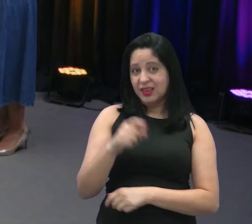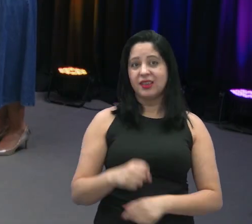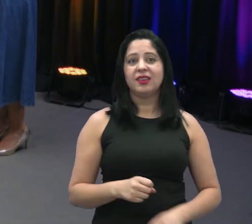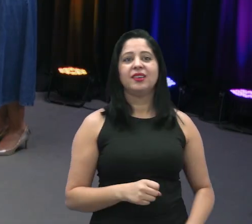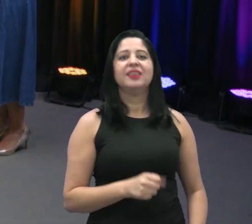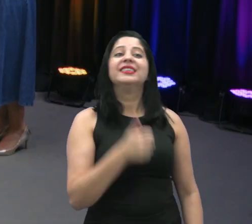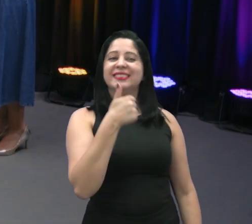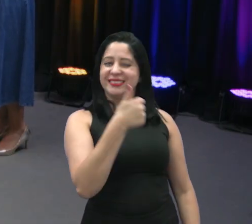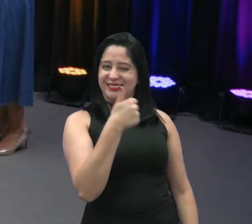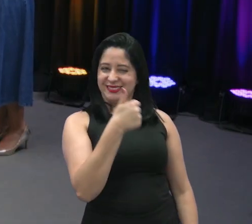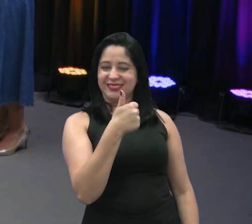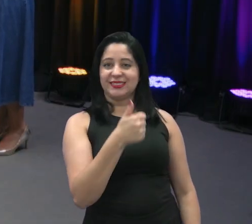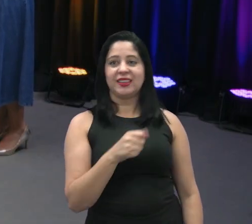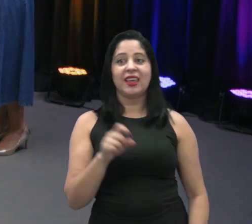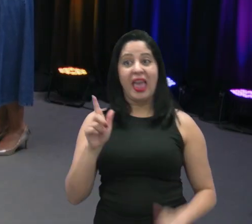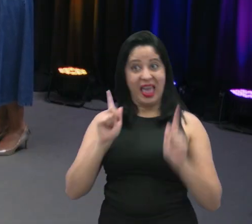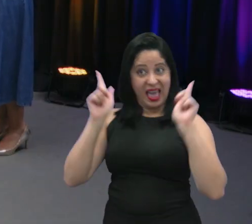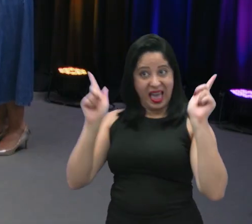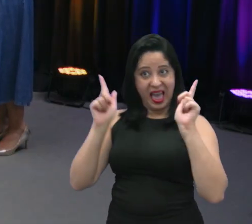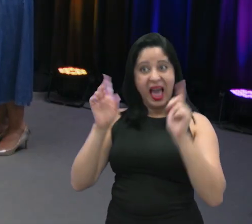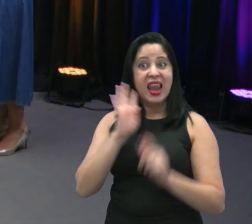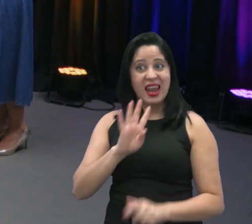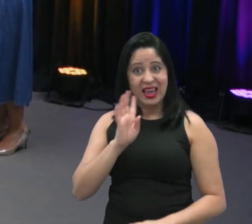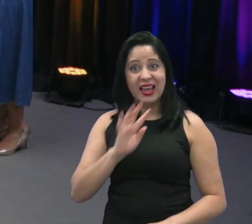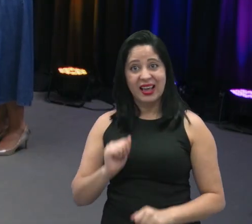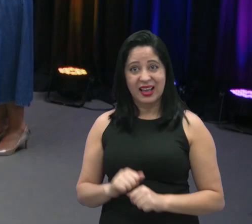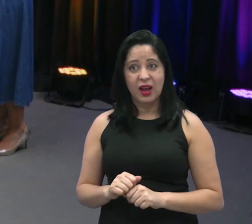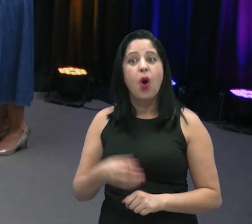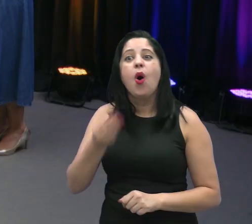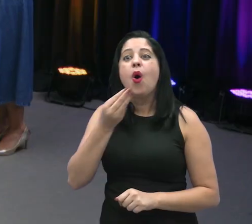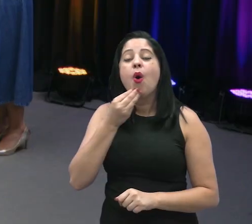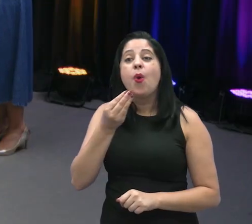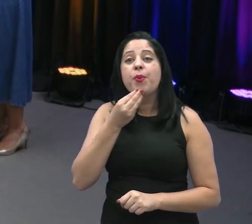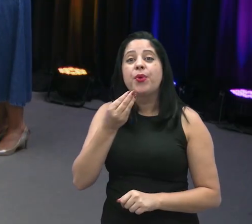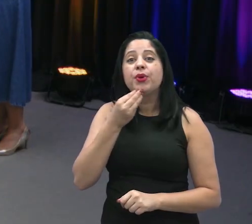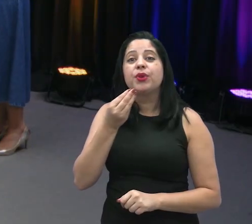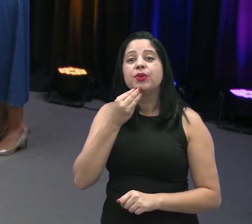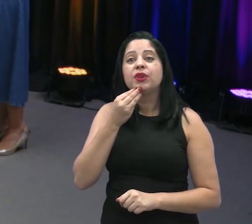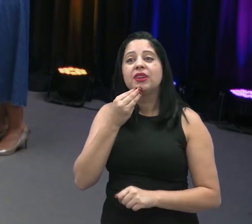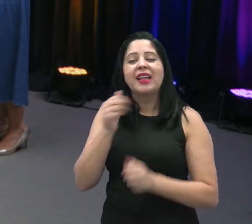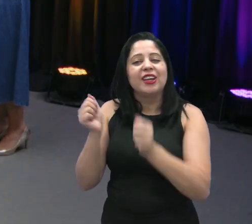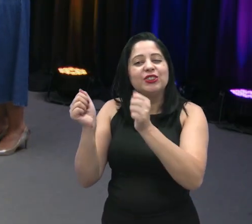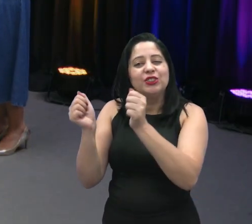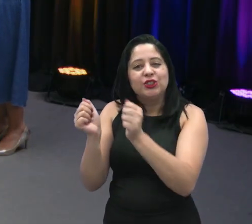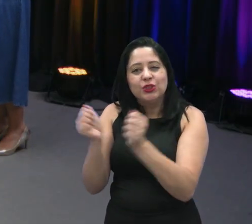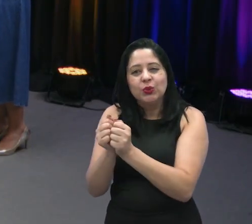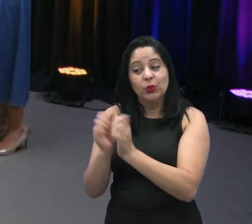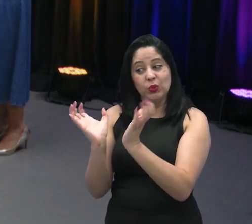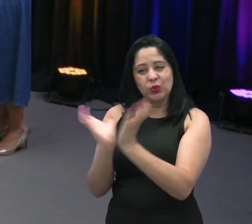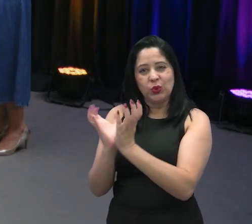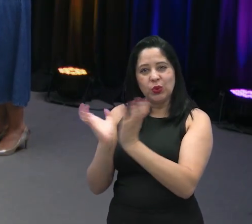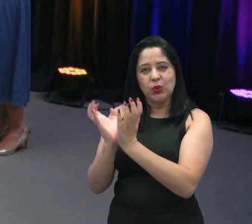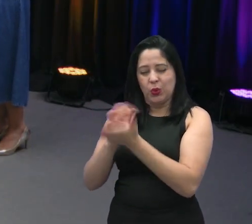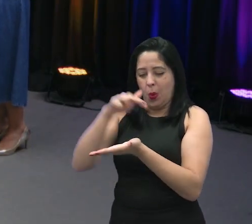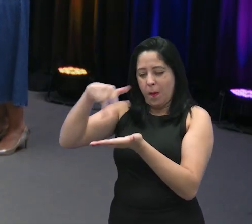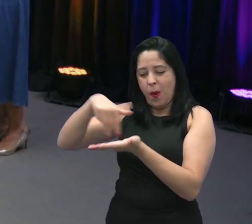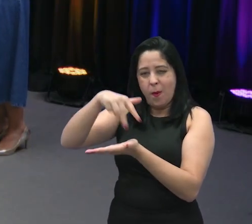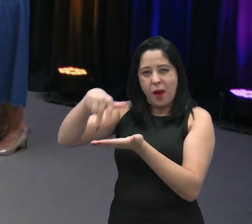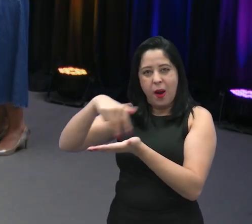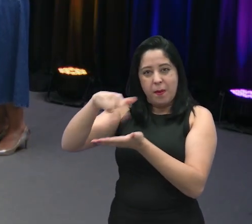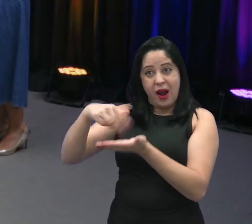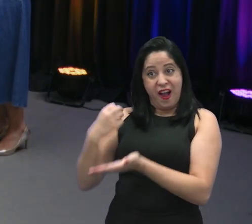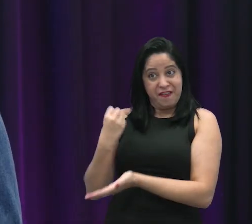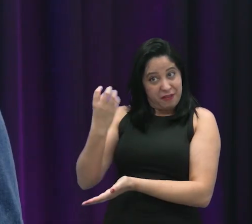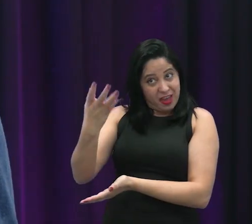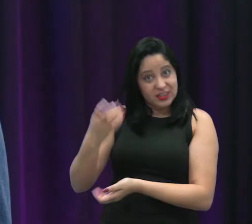então? Foi muito divertido, foi super uma oportunidade de vocês estarem juntos, né, todo o grupo que faz